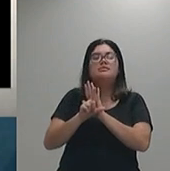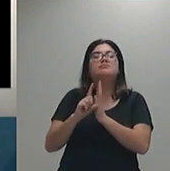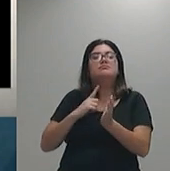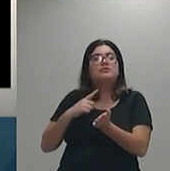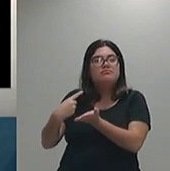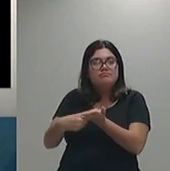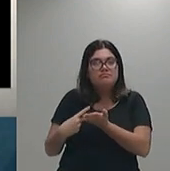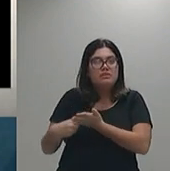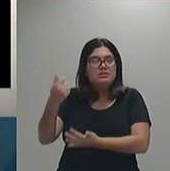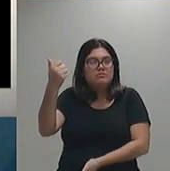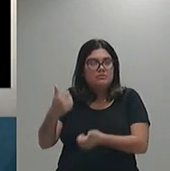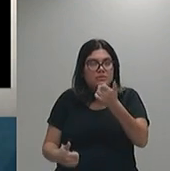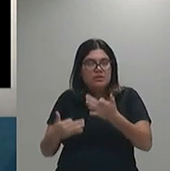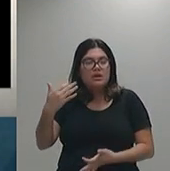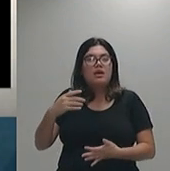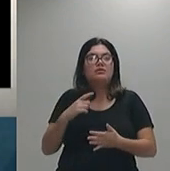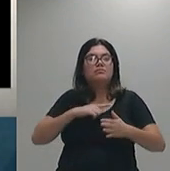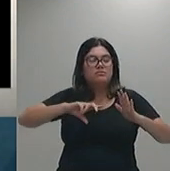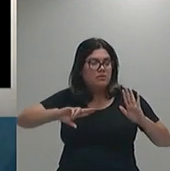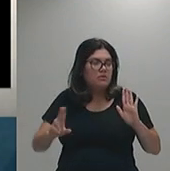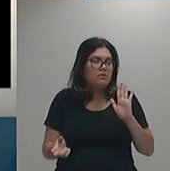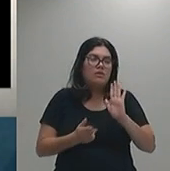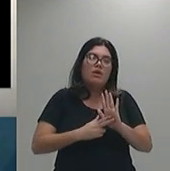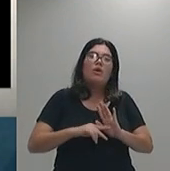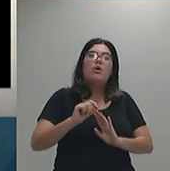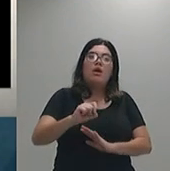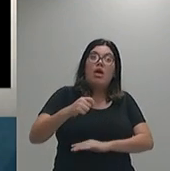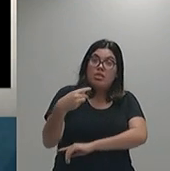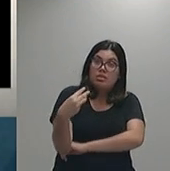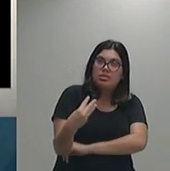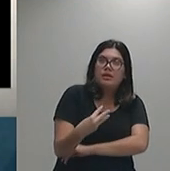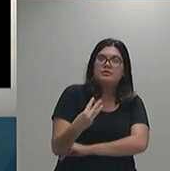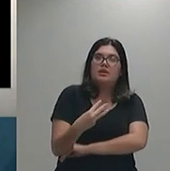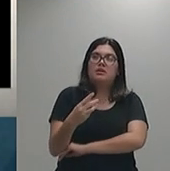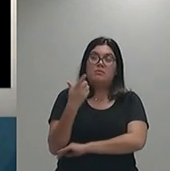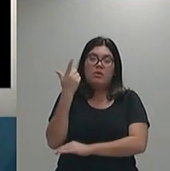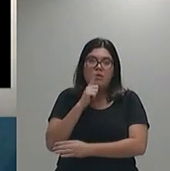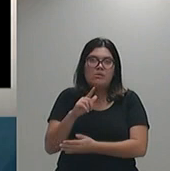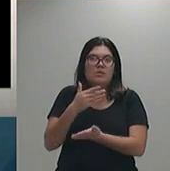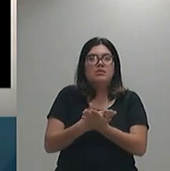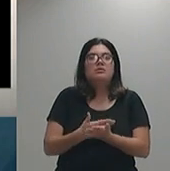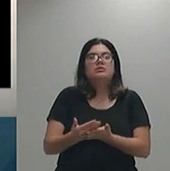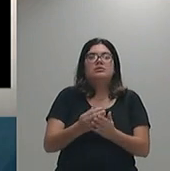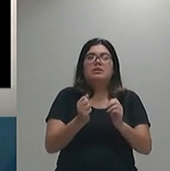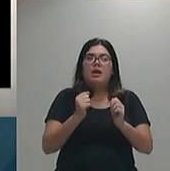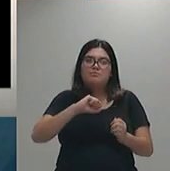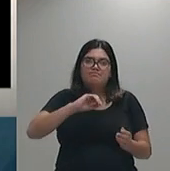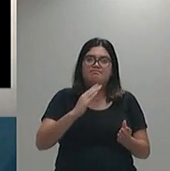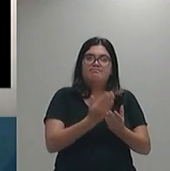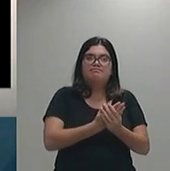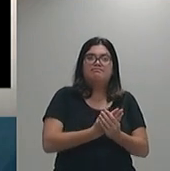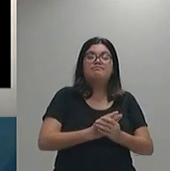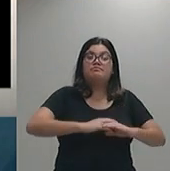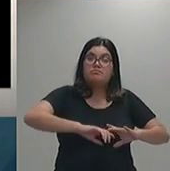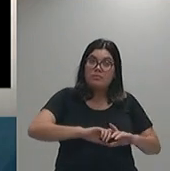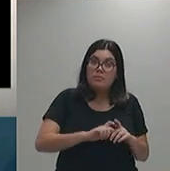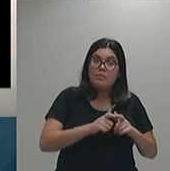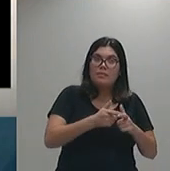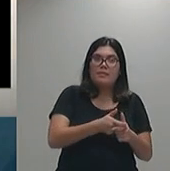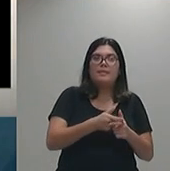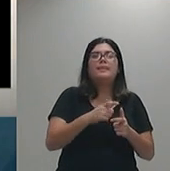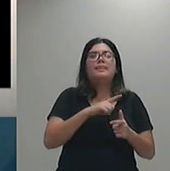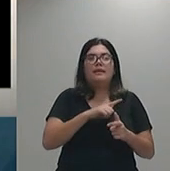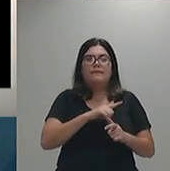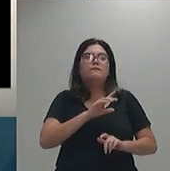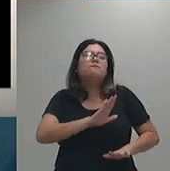deu a legitimidade a um terceiro para mover essa ação minoritários foram cautelosos e